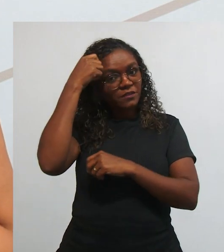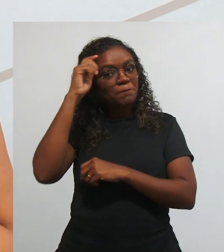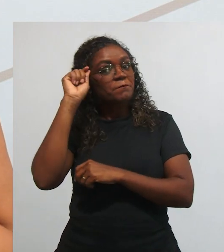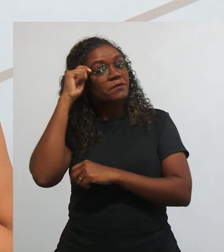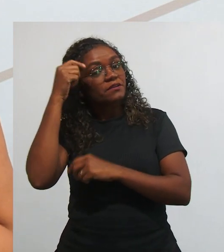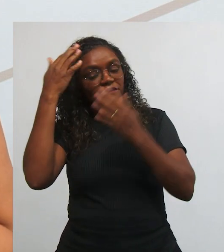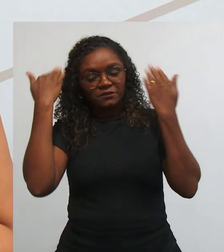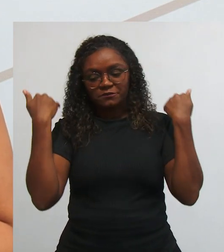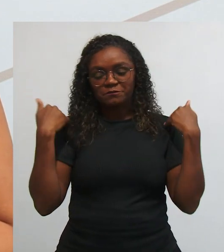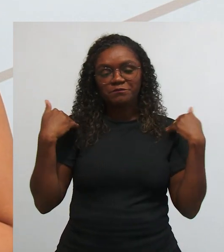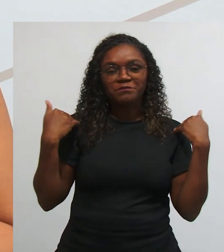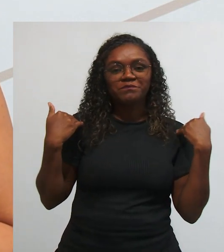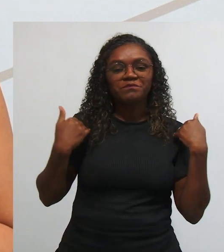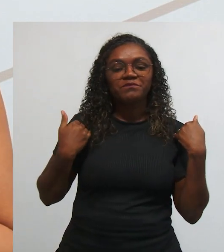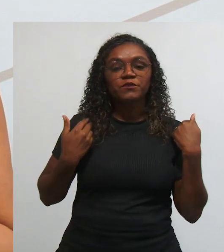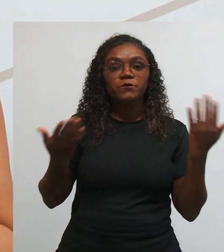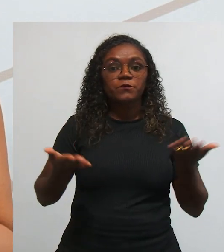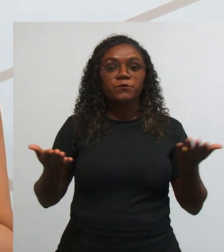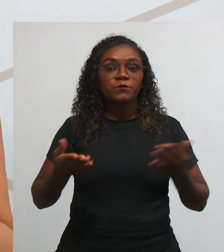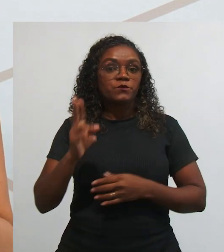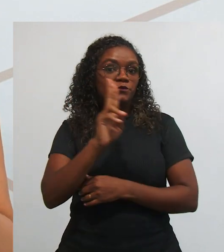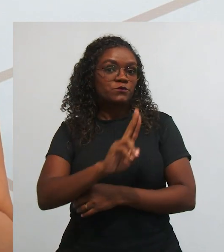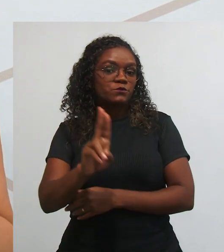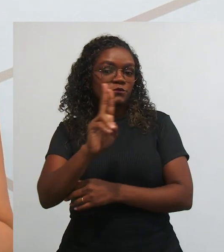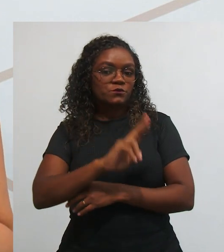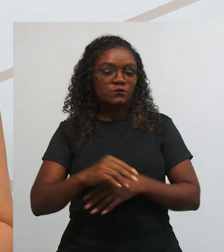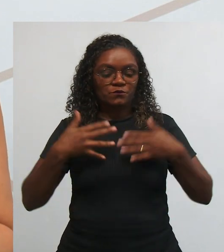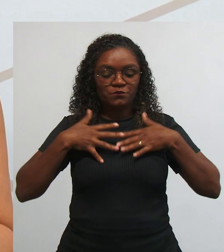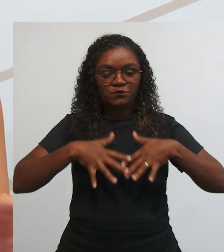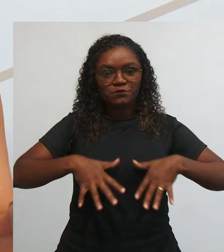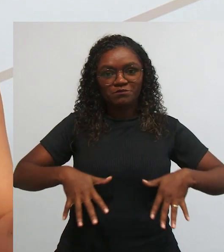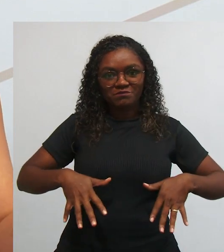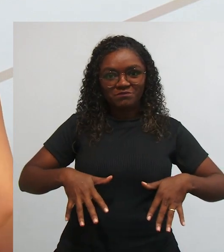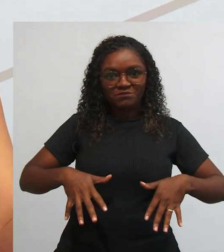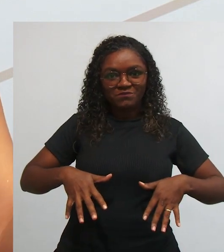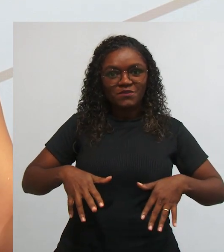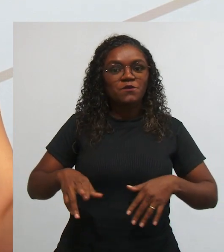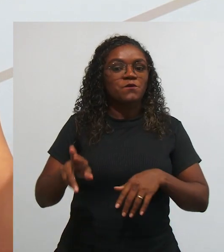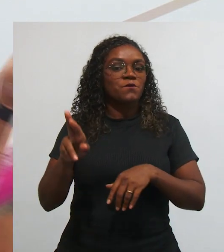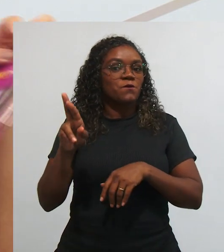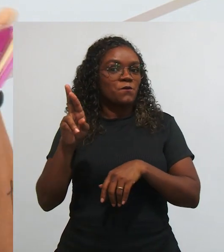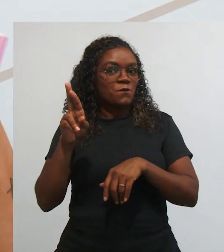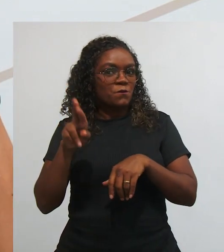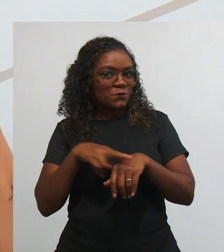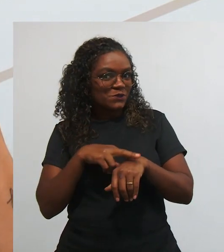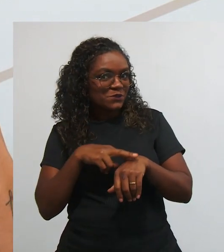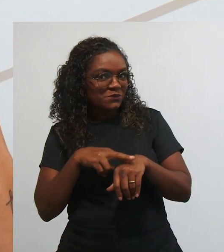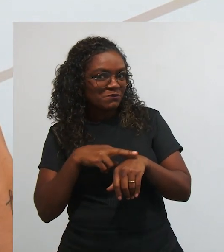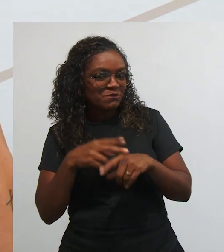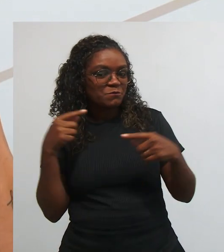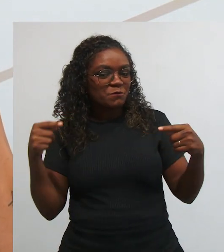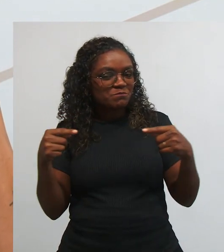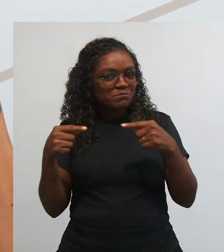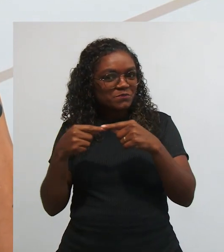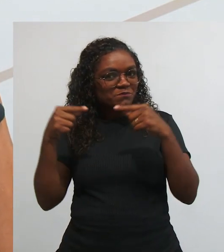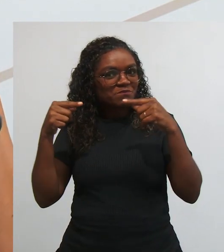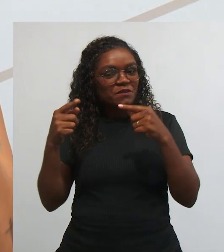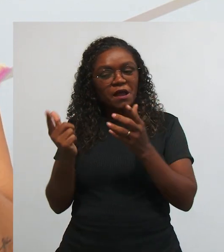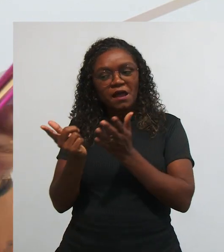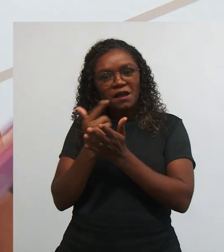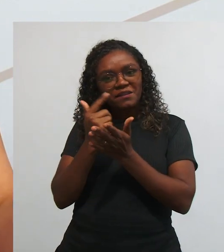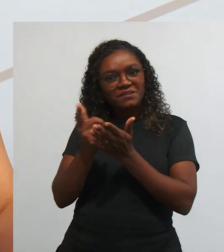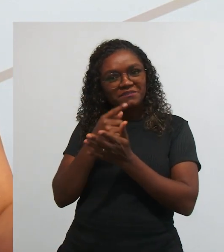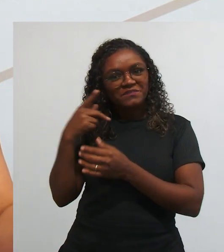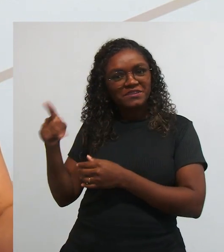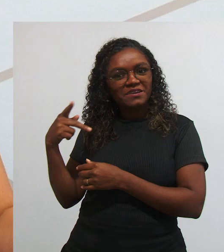pretos na altura do ombro, estou com um vestido roxo, combinando com Paulinho Freire, capa do